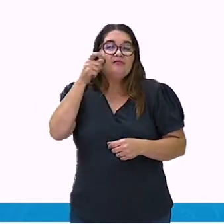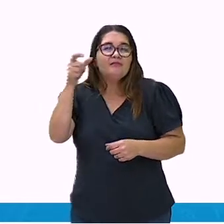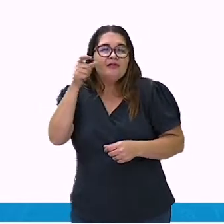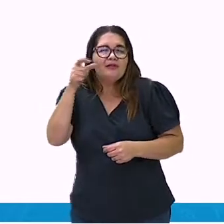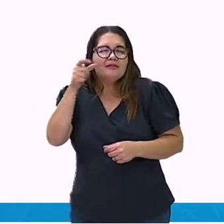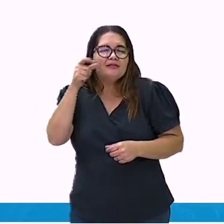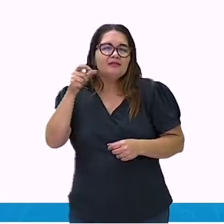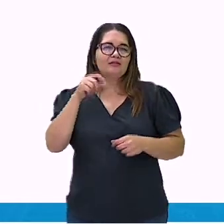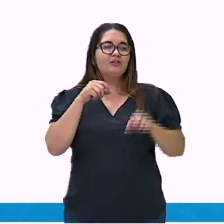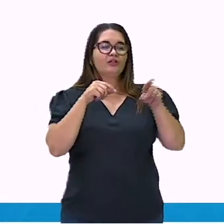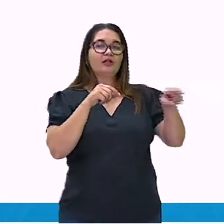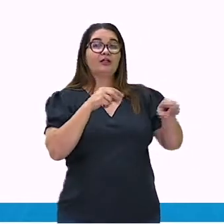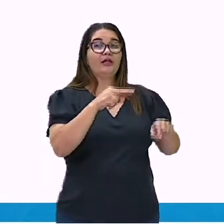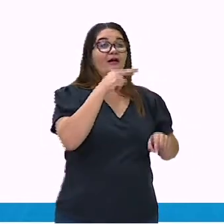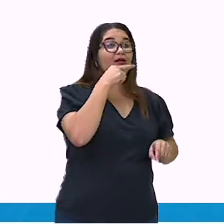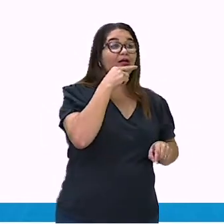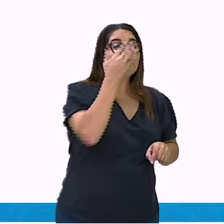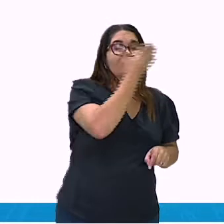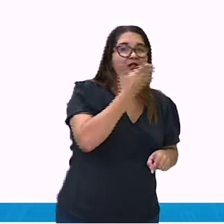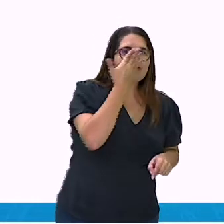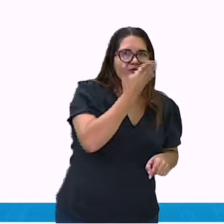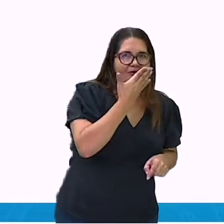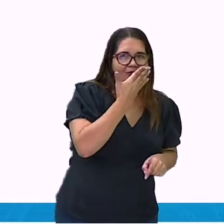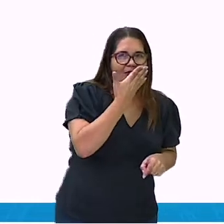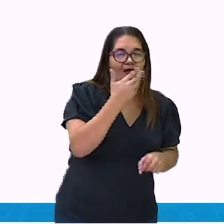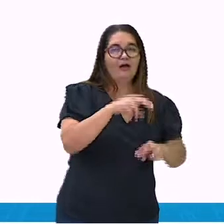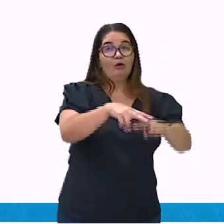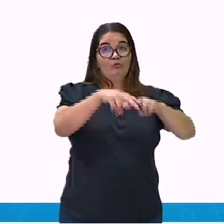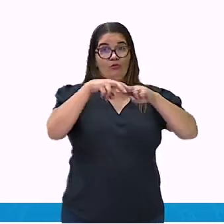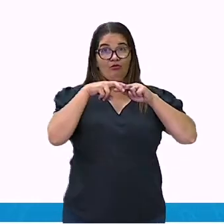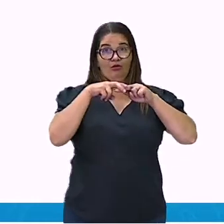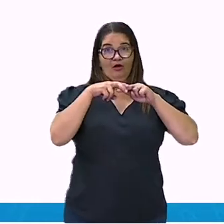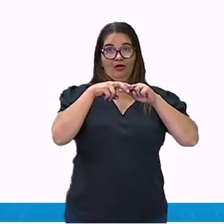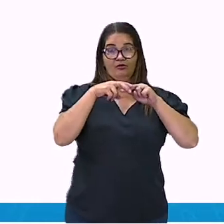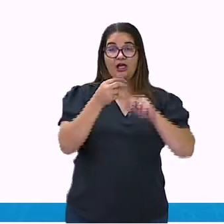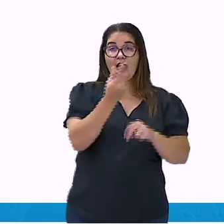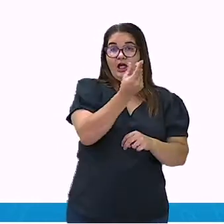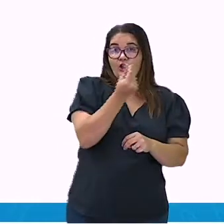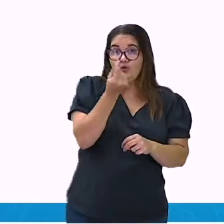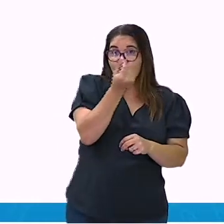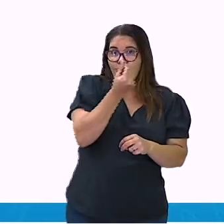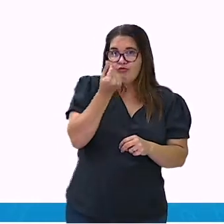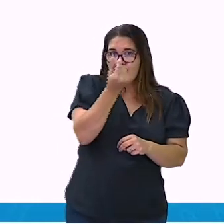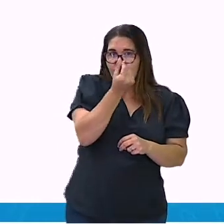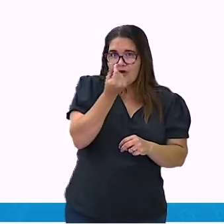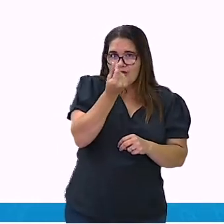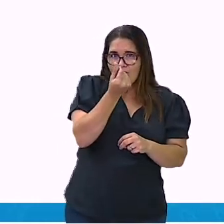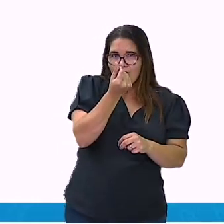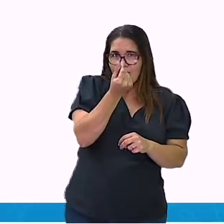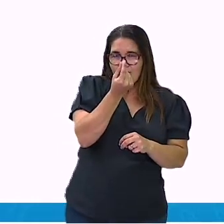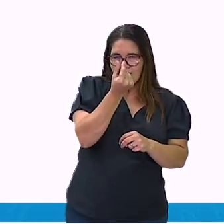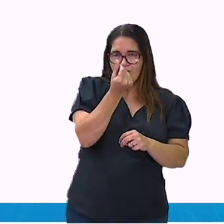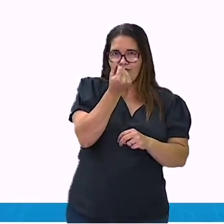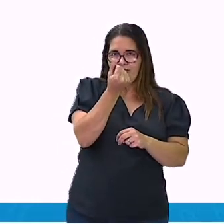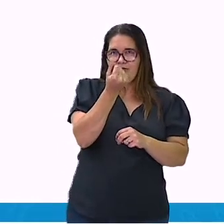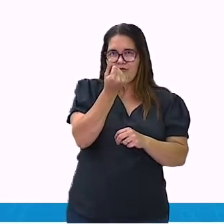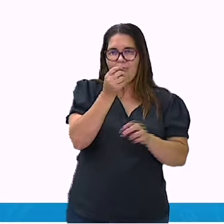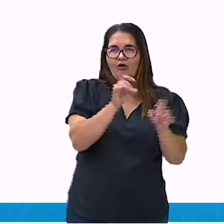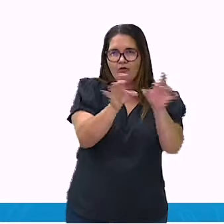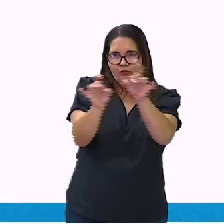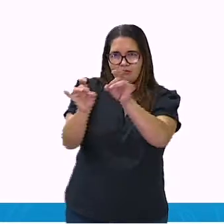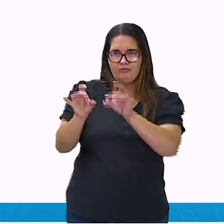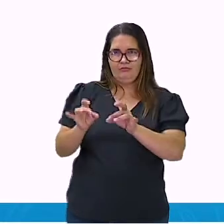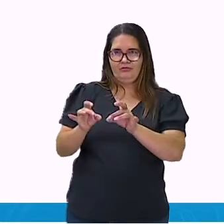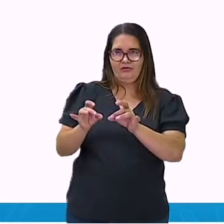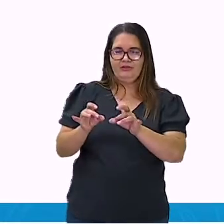econômica das colônias da América e da África, por causa do tráfico negreiro, a superação da crise do comércio de